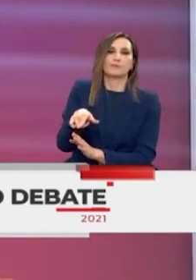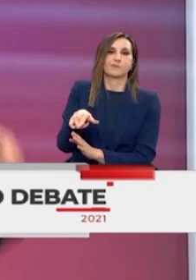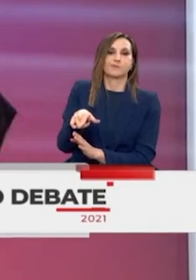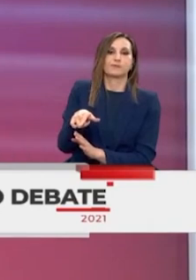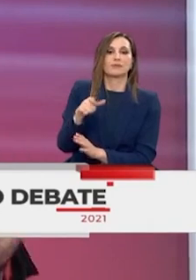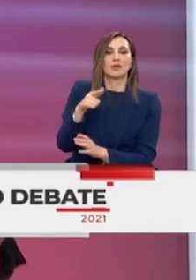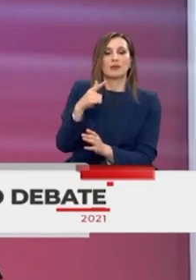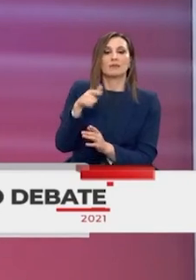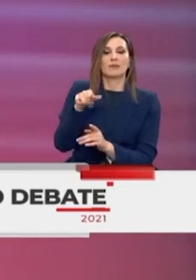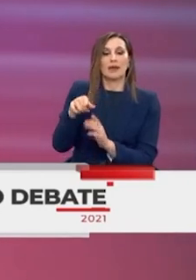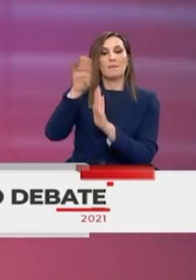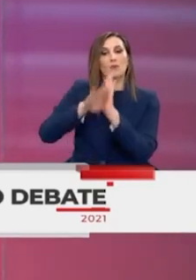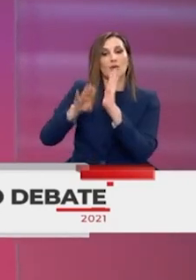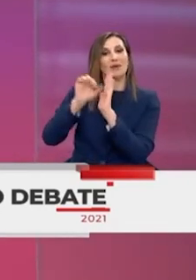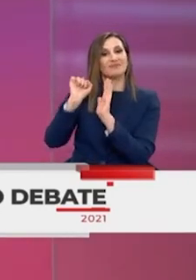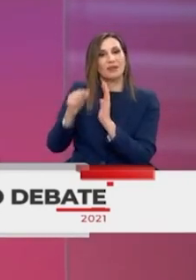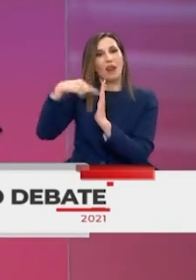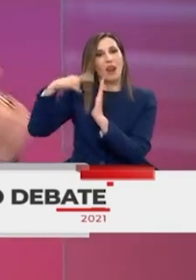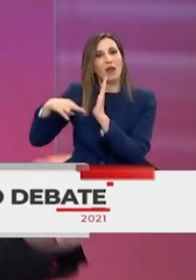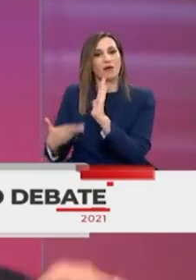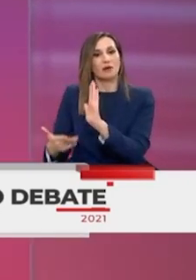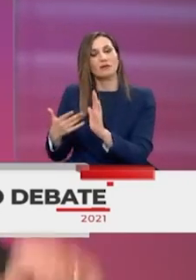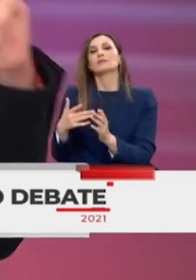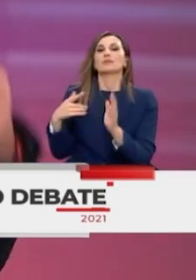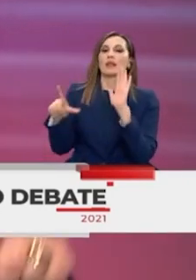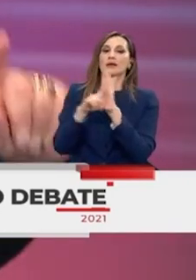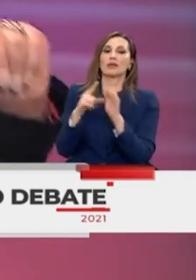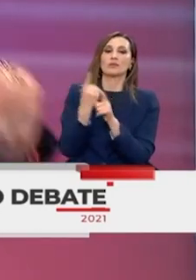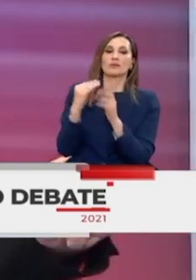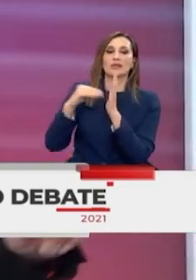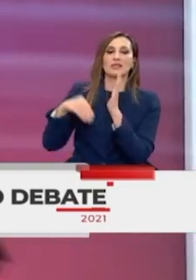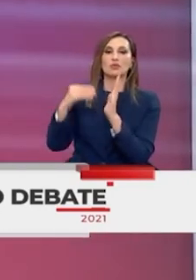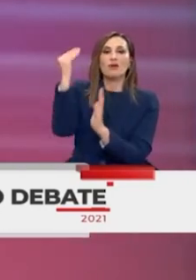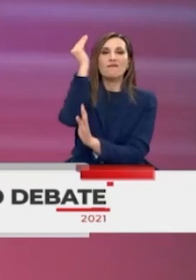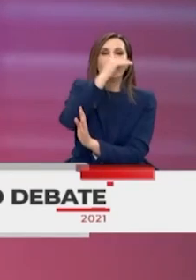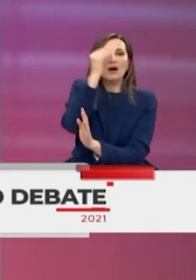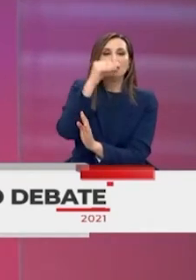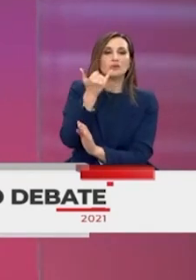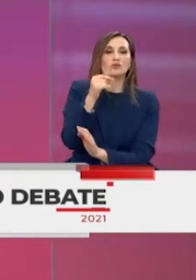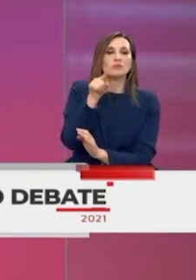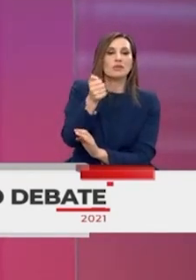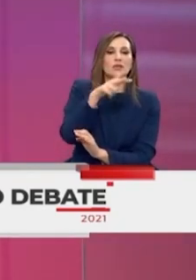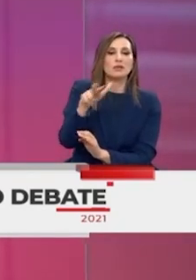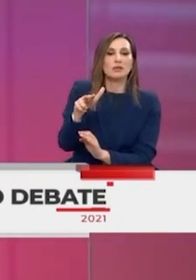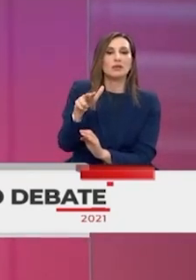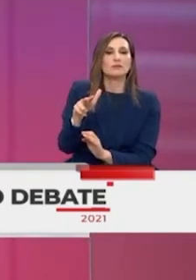dizem que são. É ler o programa deste partido. Este partido foi legalizado com assinaturas falsas, mais de 2.500 assinaturas falsas, mano.